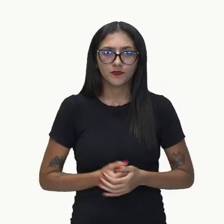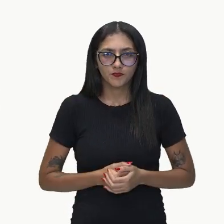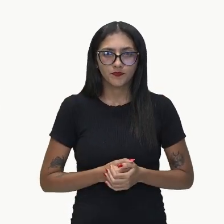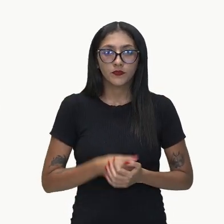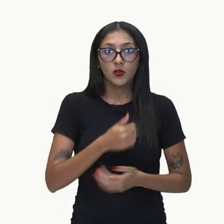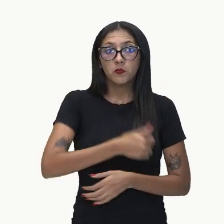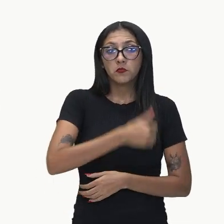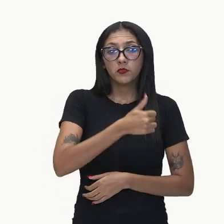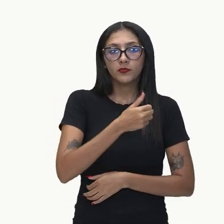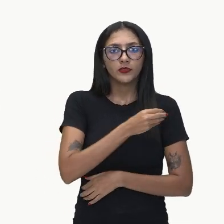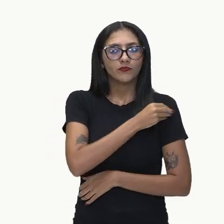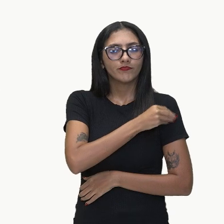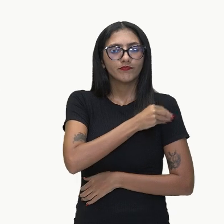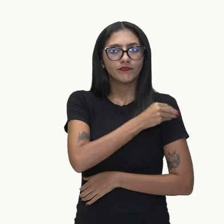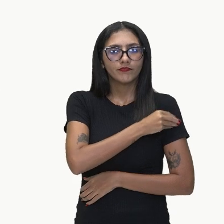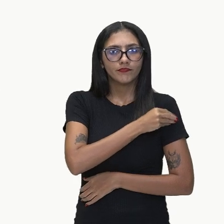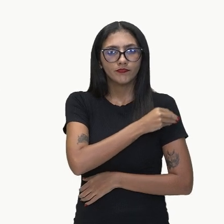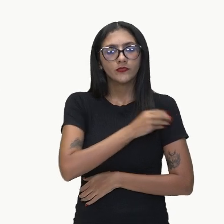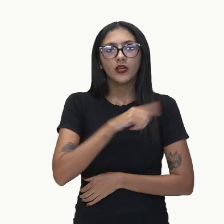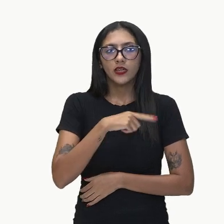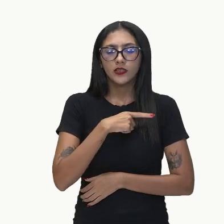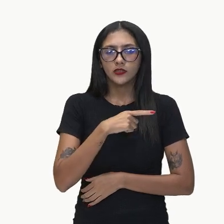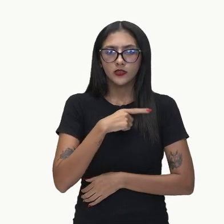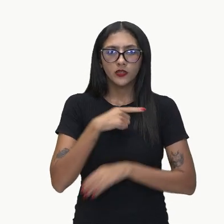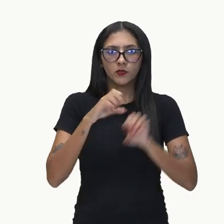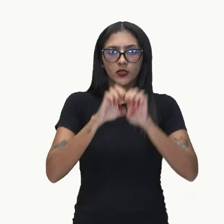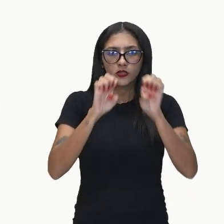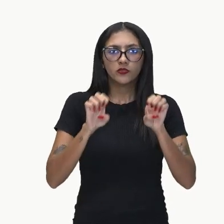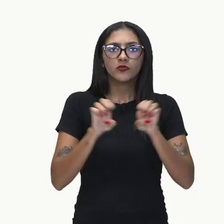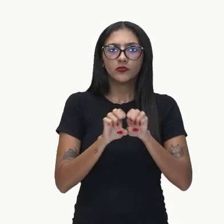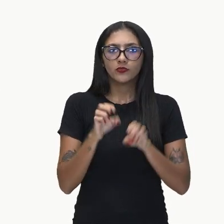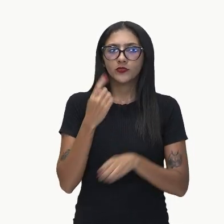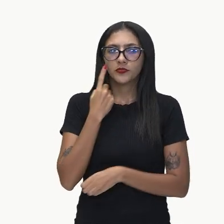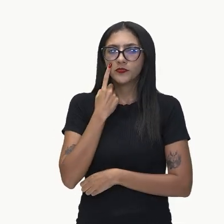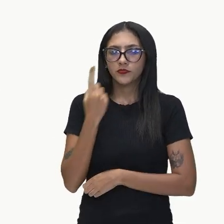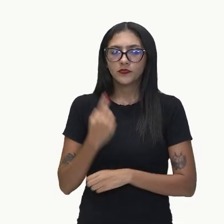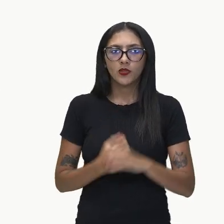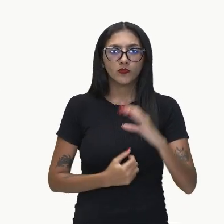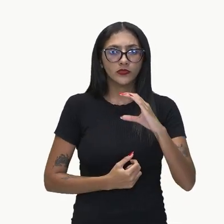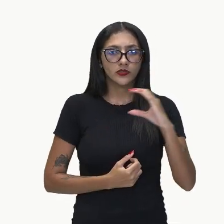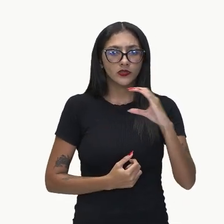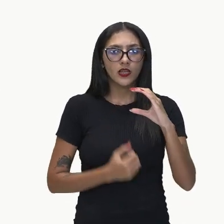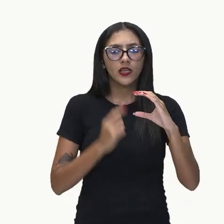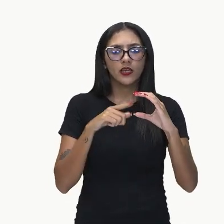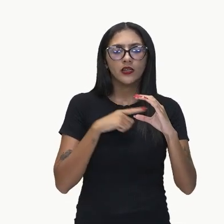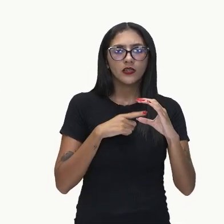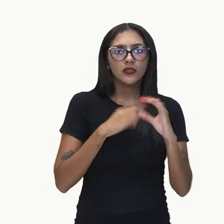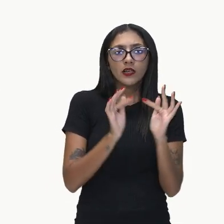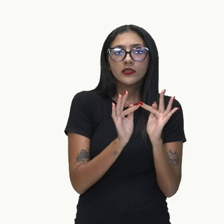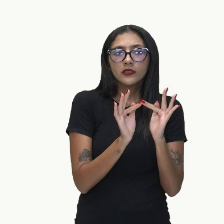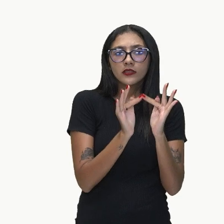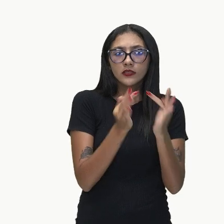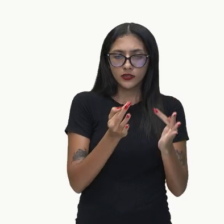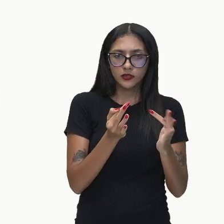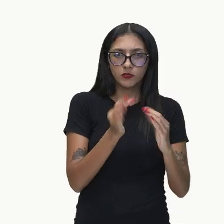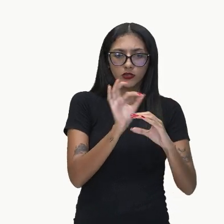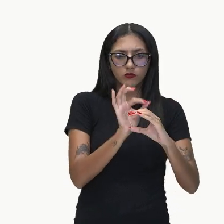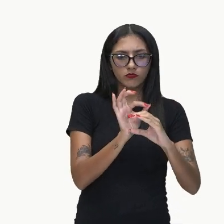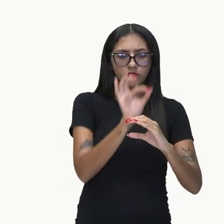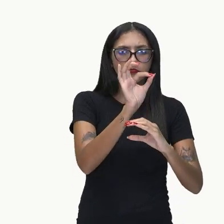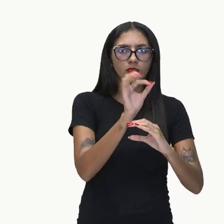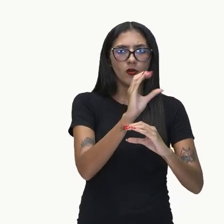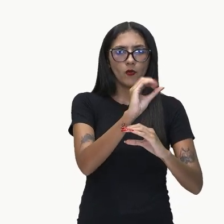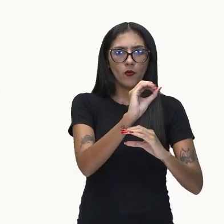álcool, temos aqui uma cadeia carbônica. Esse carbono aqui é saturado. E tem aqui nesse composto a hidroxila.